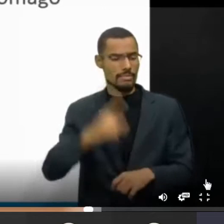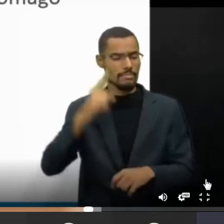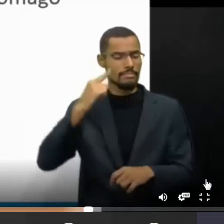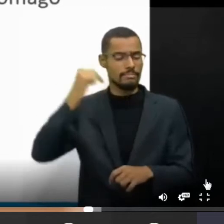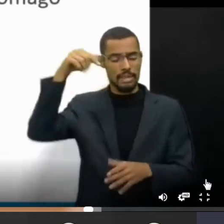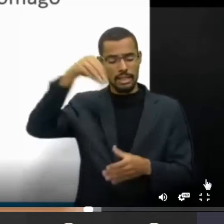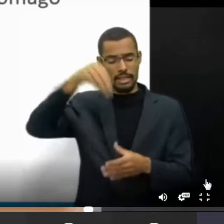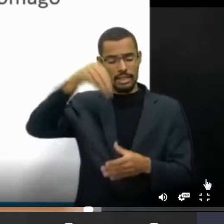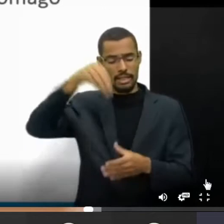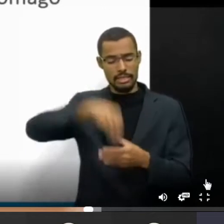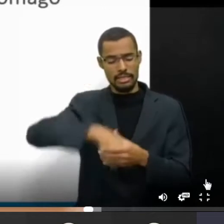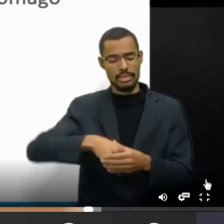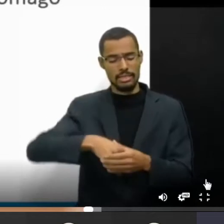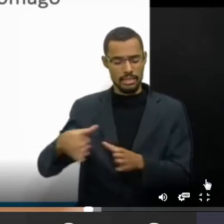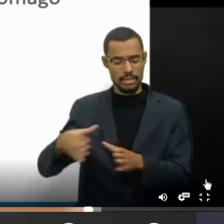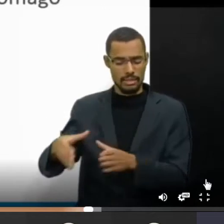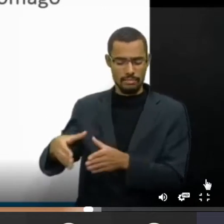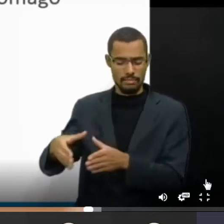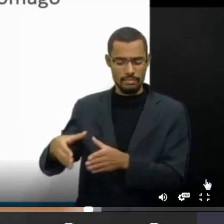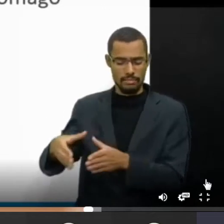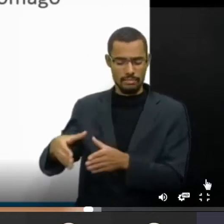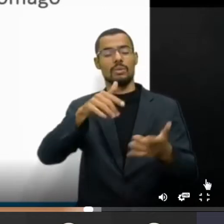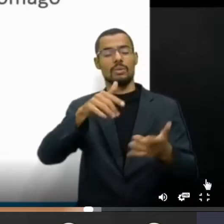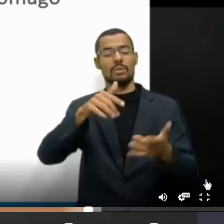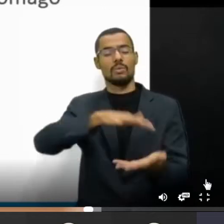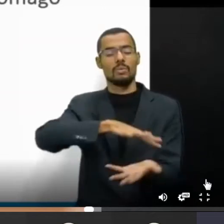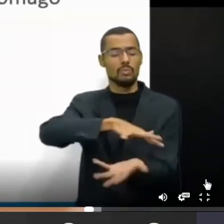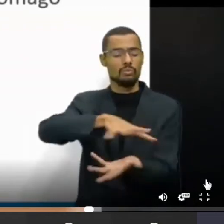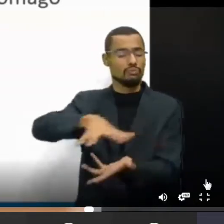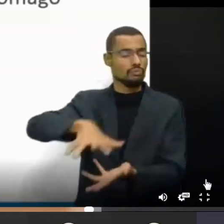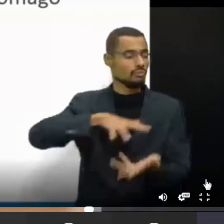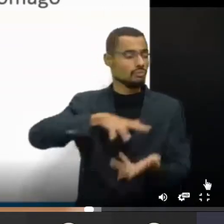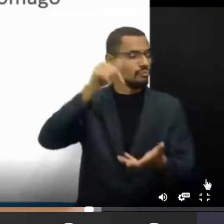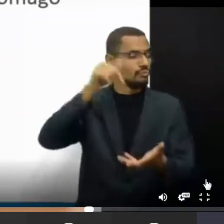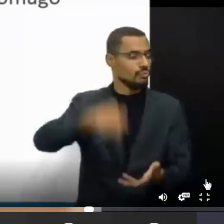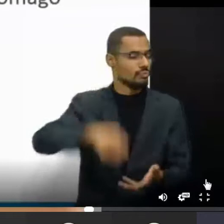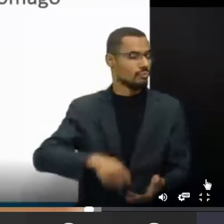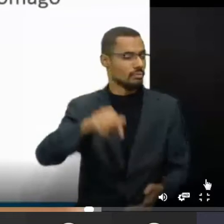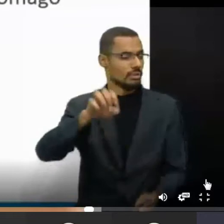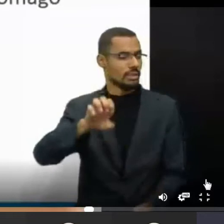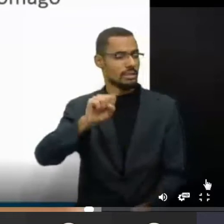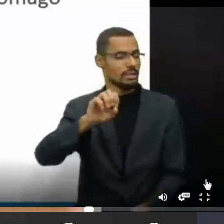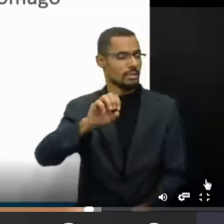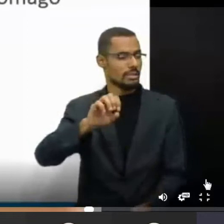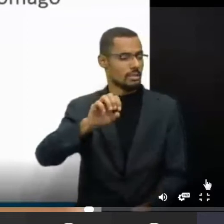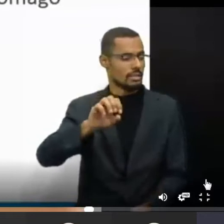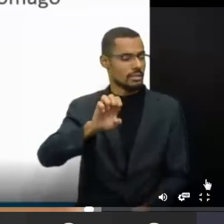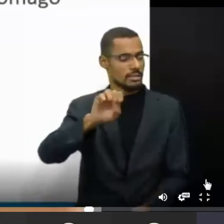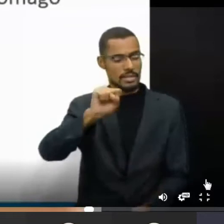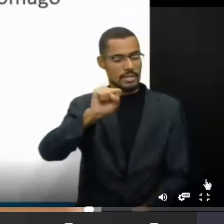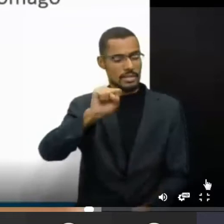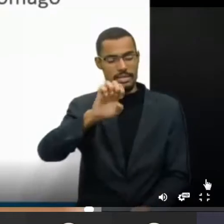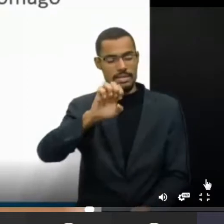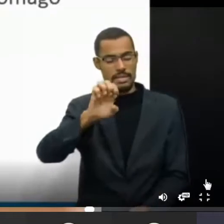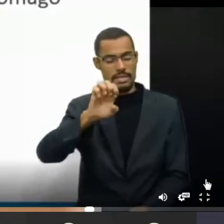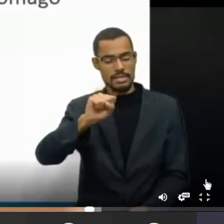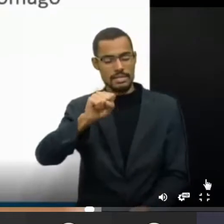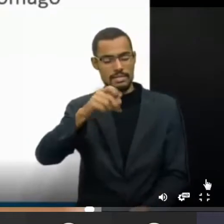antro aqui, próximo ao esfíncter pilórico. Então, como eu disse, esfíncter